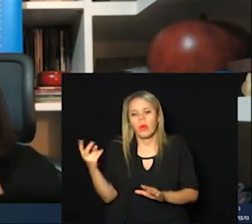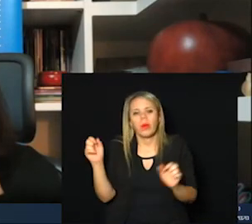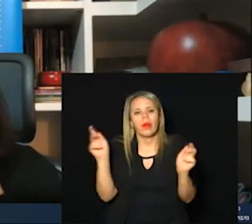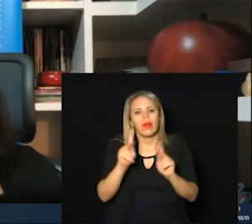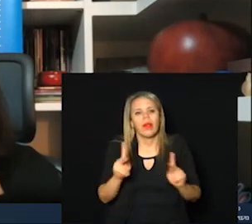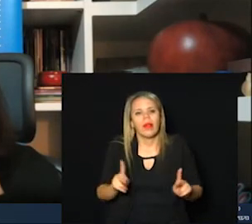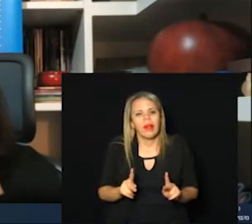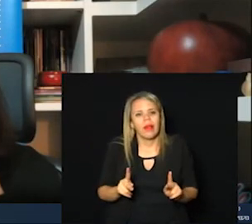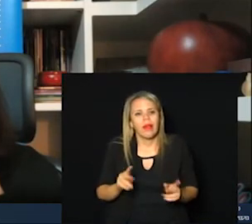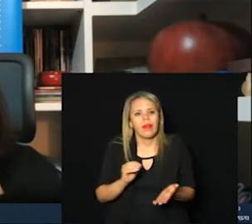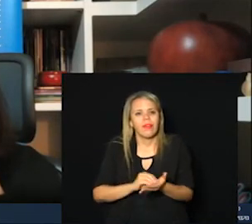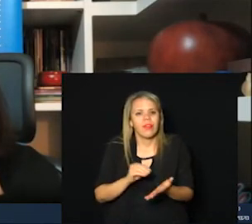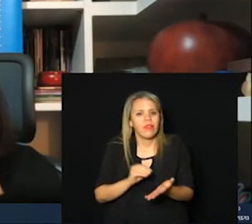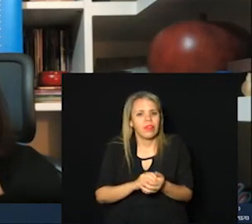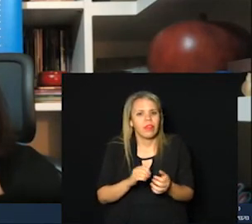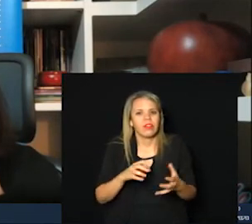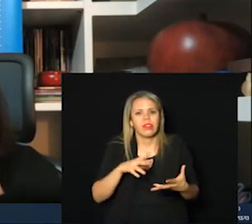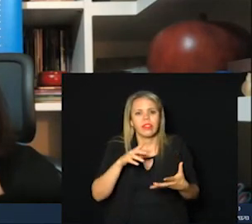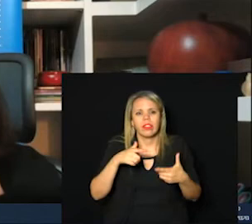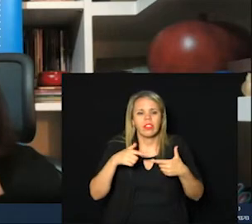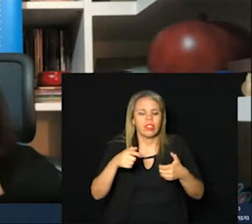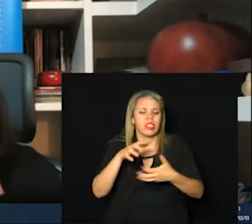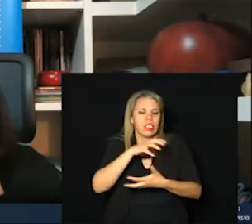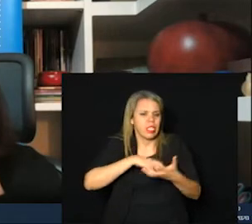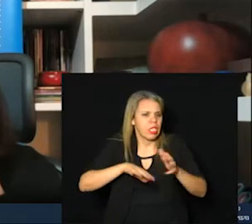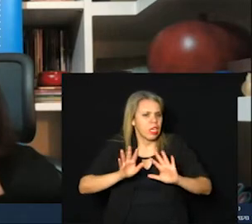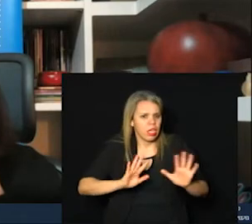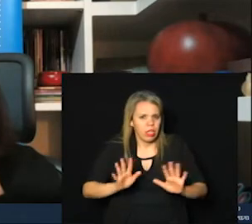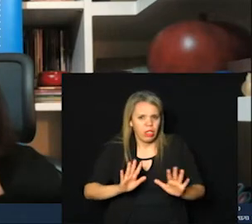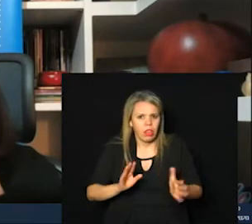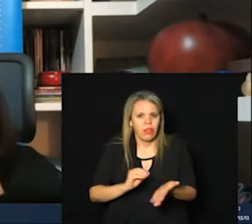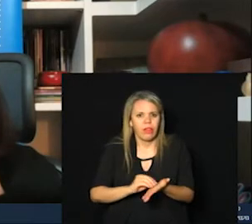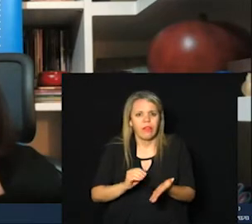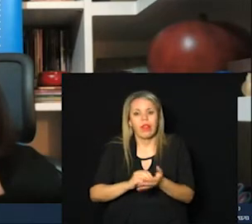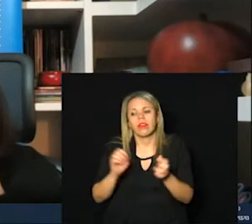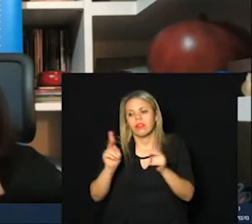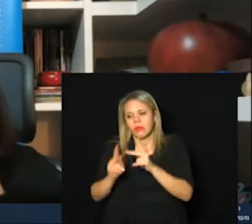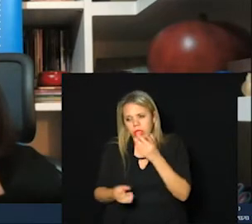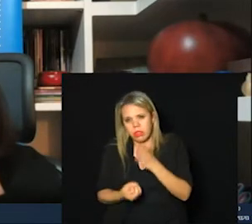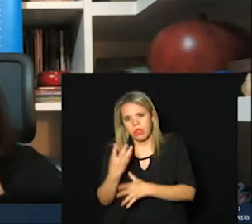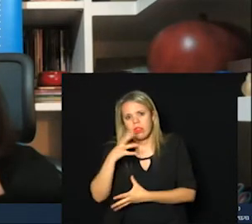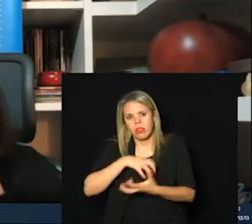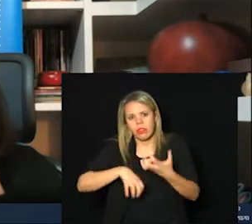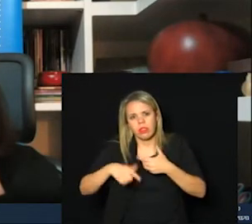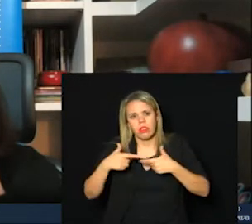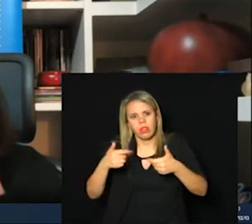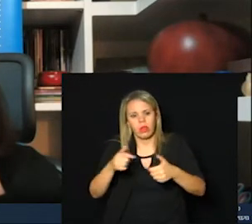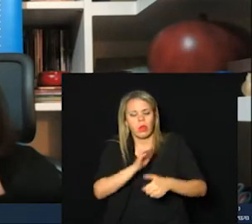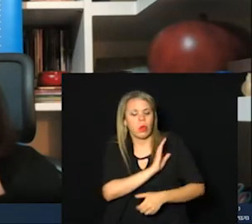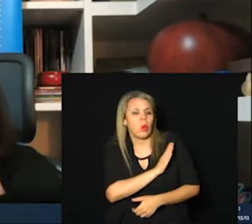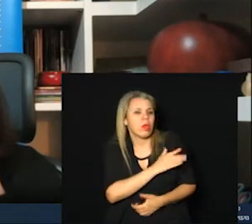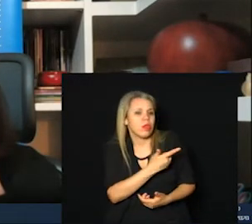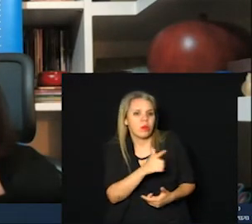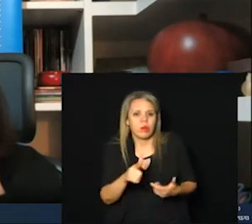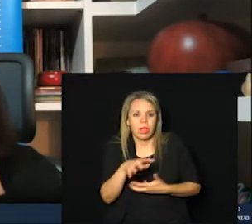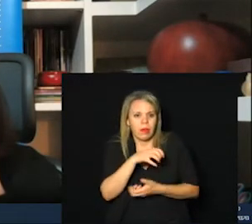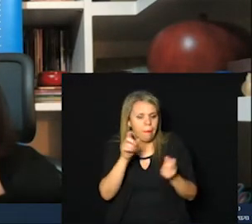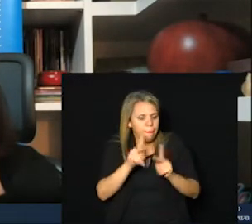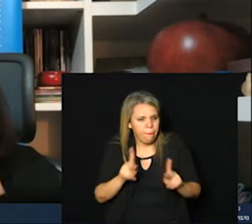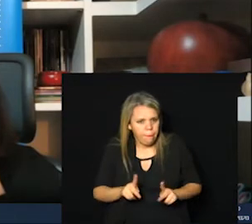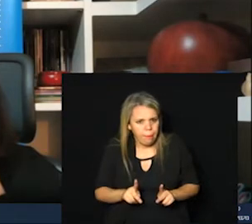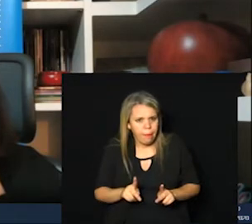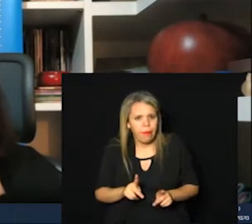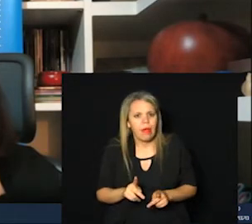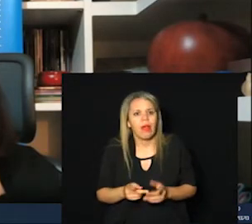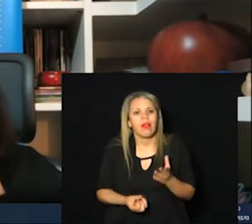é ausência de guerra, mas é a ausência de paz que gera guerra e violência. Pois um coração sem paz constitui por si só um foco